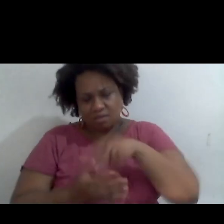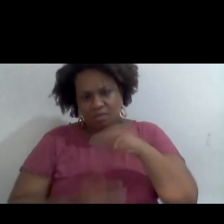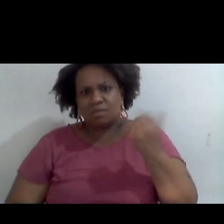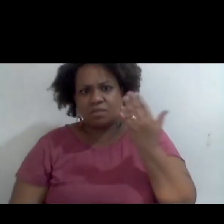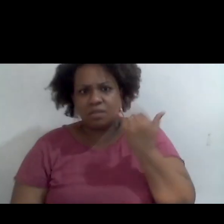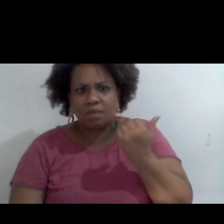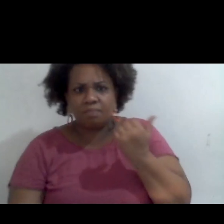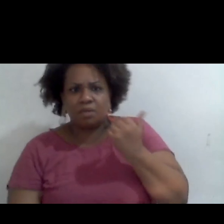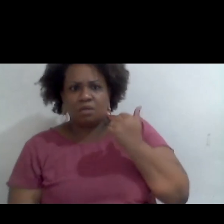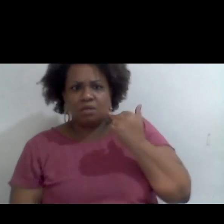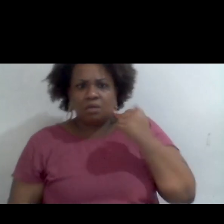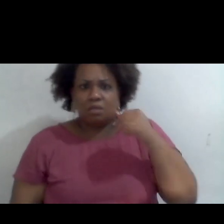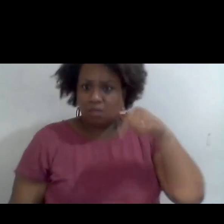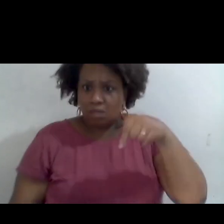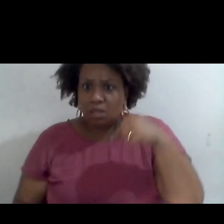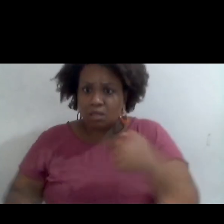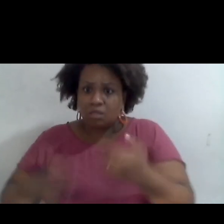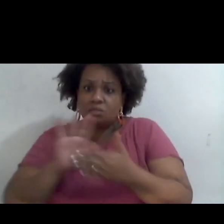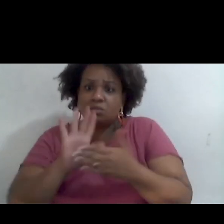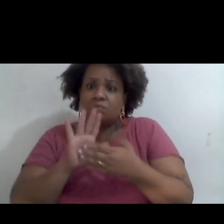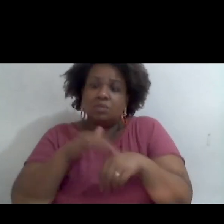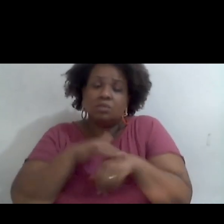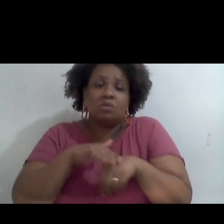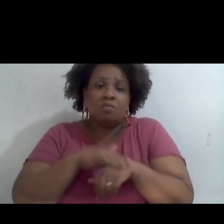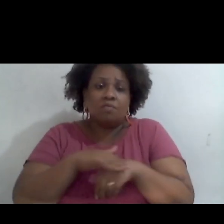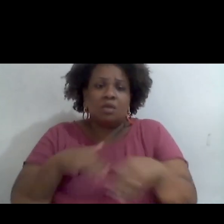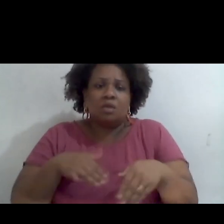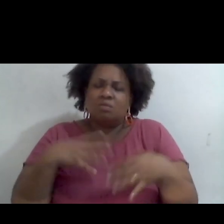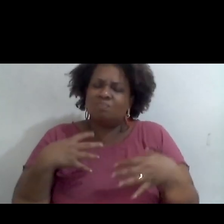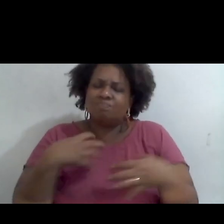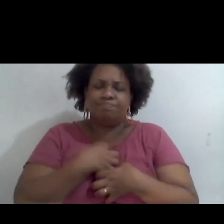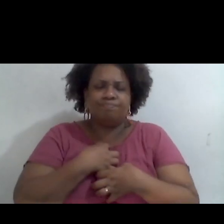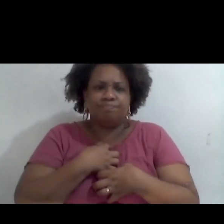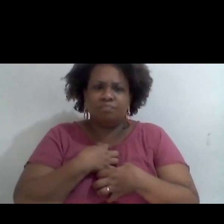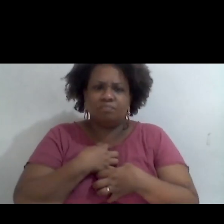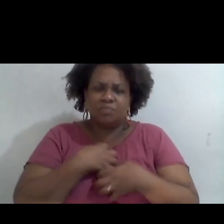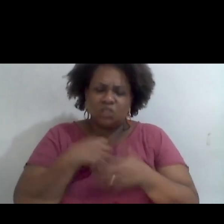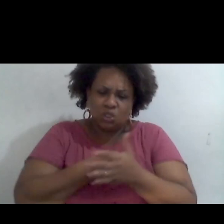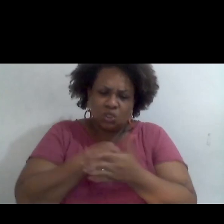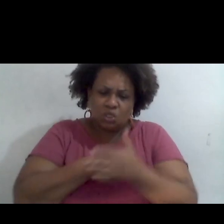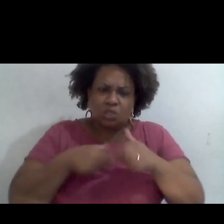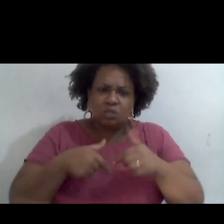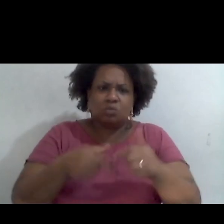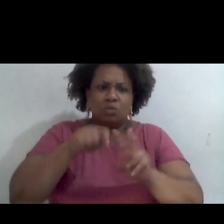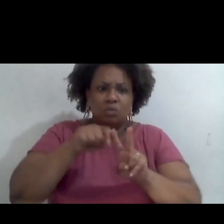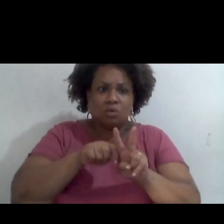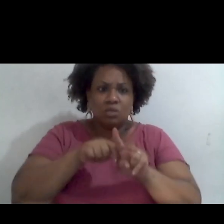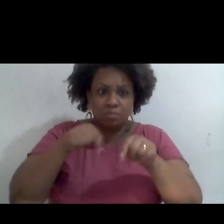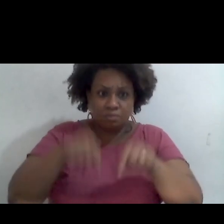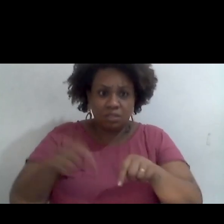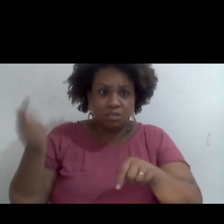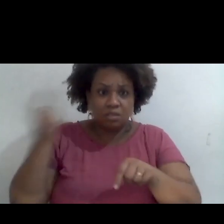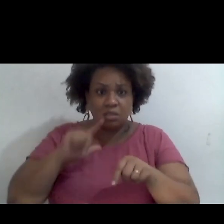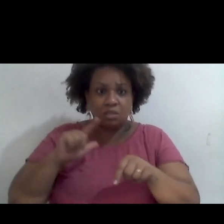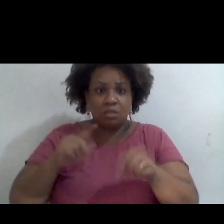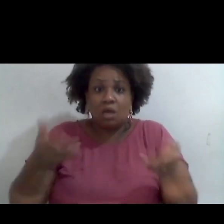Isso deveria estar na pauta de um diálogo setorial. Então, eu estou frustrado porque a gente lutou 2 meses para um encontro, e aí, quando chega esse